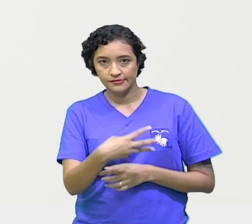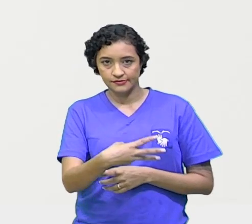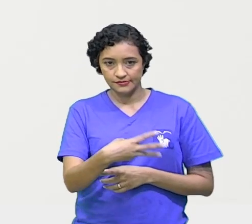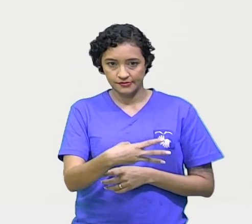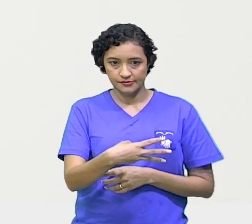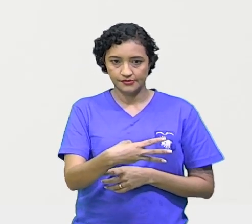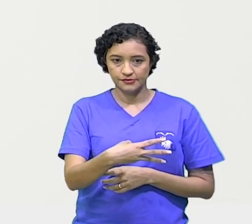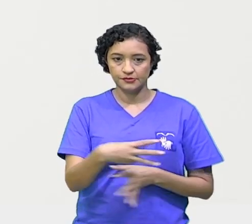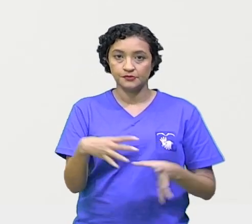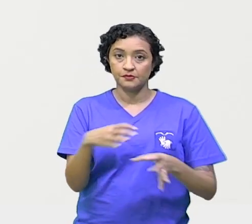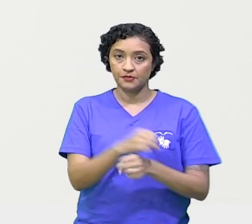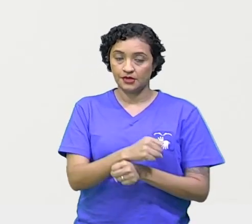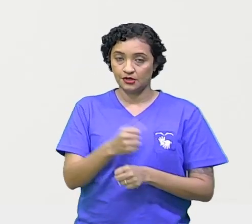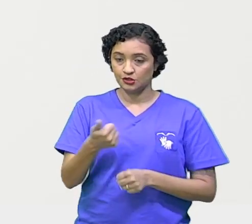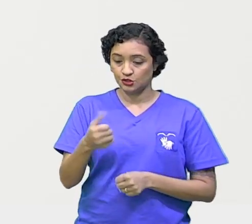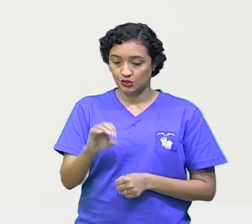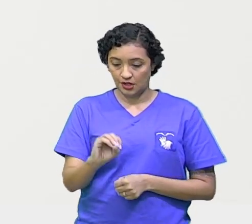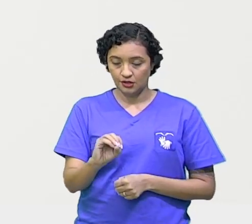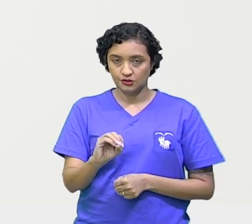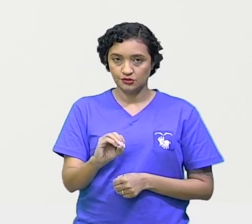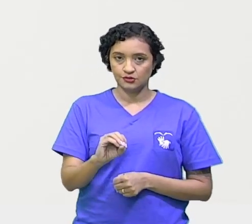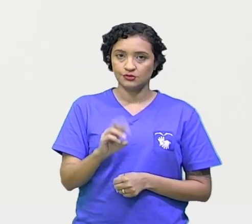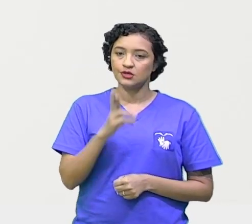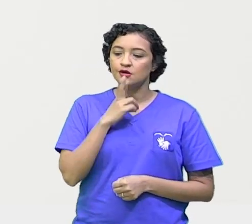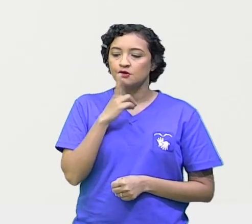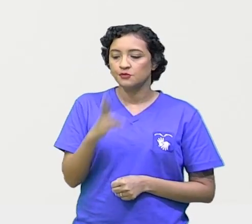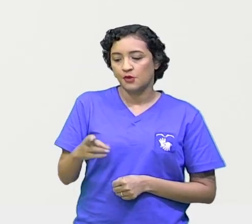3, 13. Aqui em